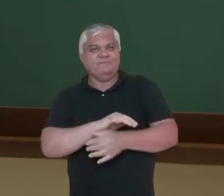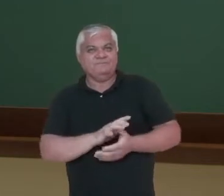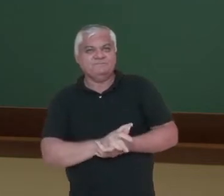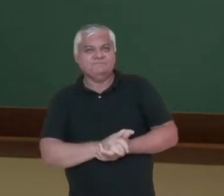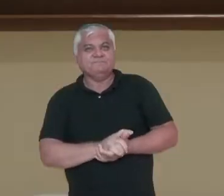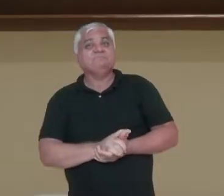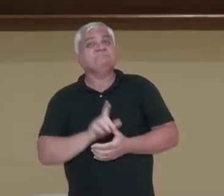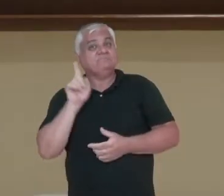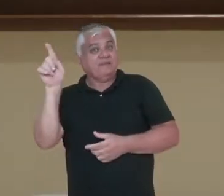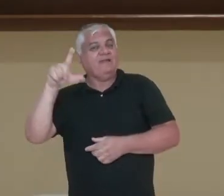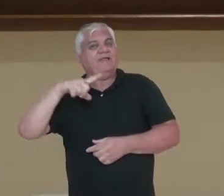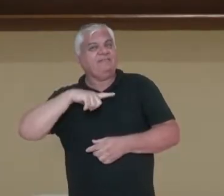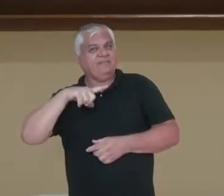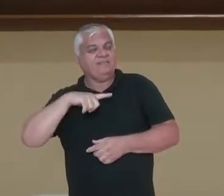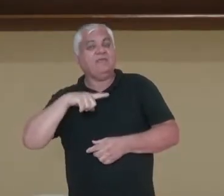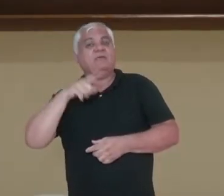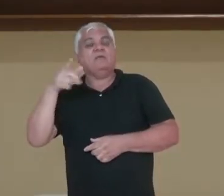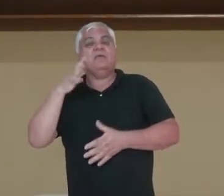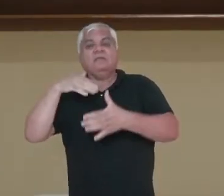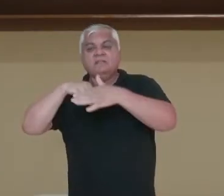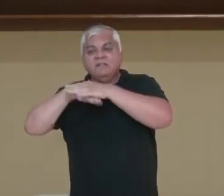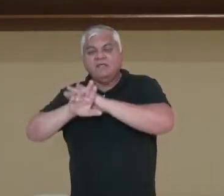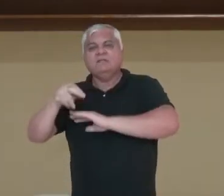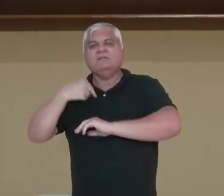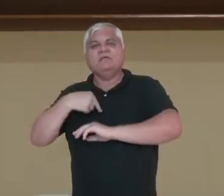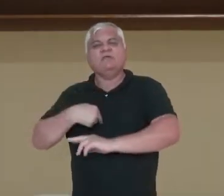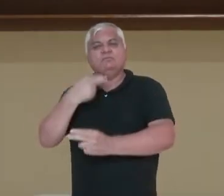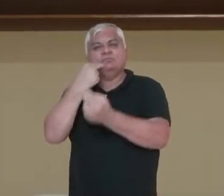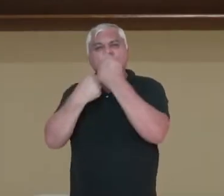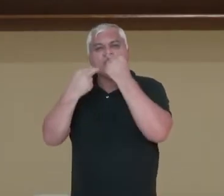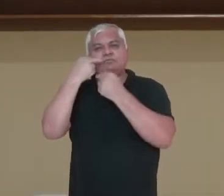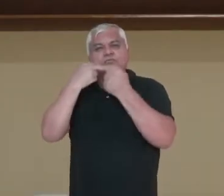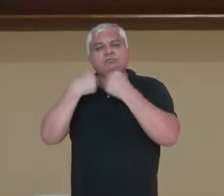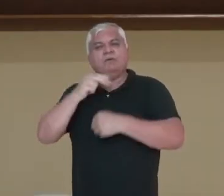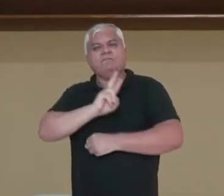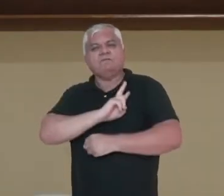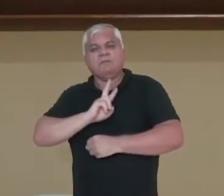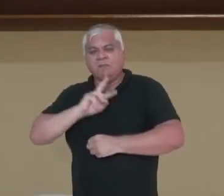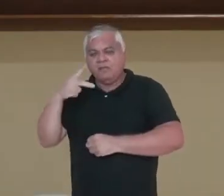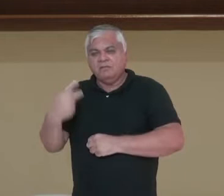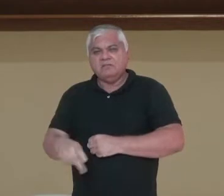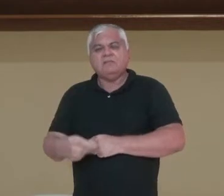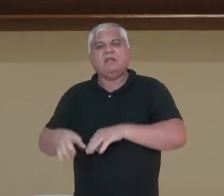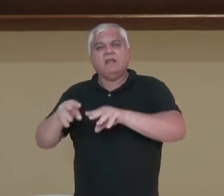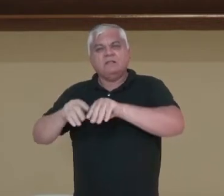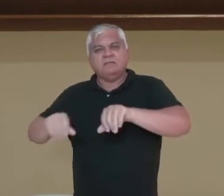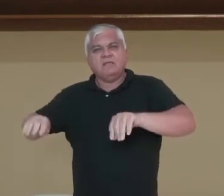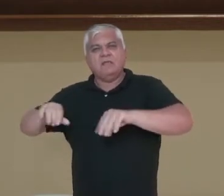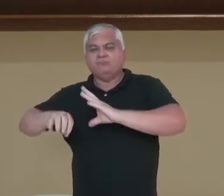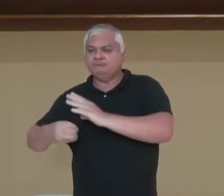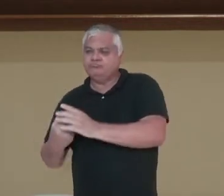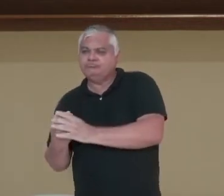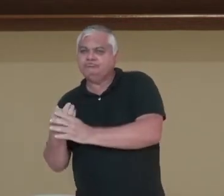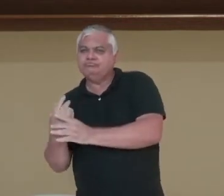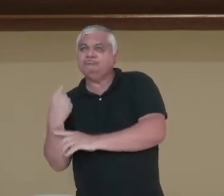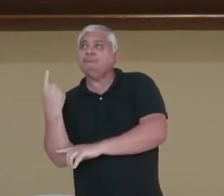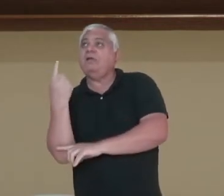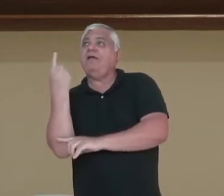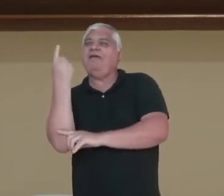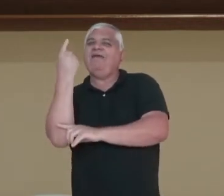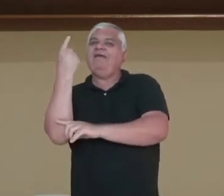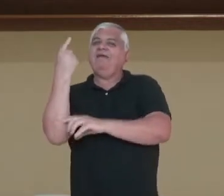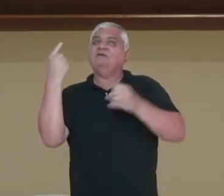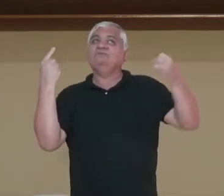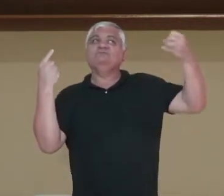elas apresentam reservas nutritivas justamente para que elas consigam vencer essa barreira do solo, né, do chão, até alcançar a luz, tá?